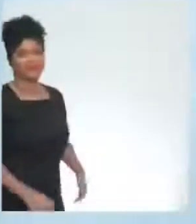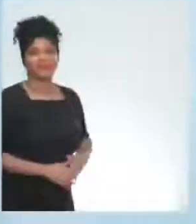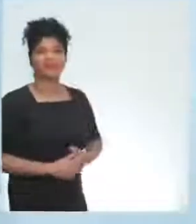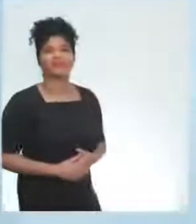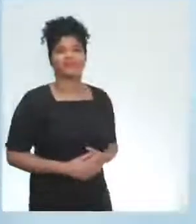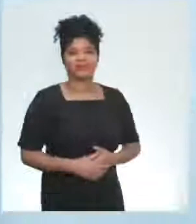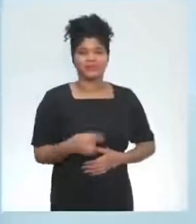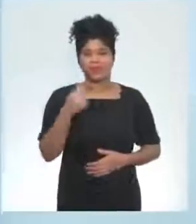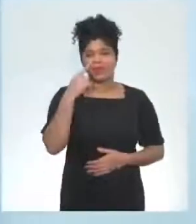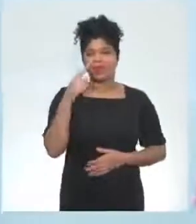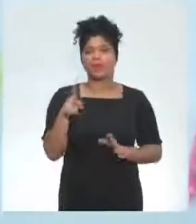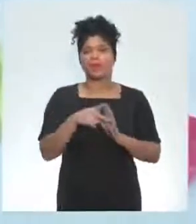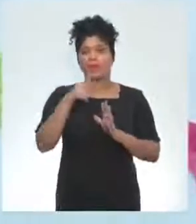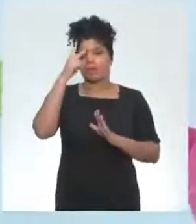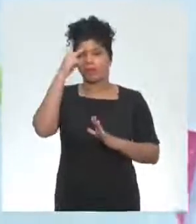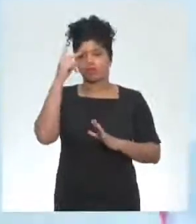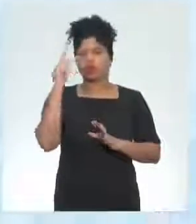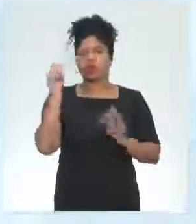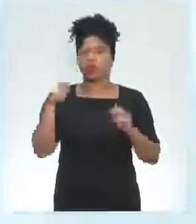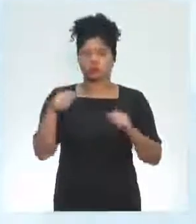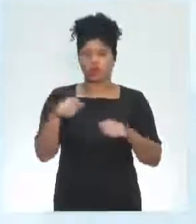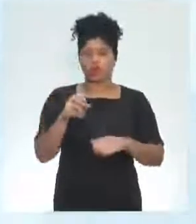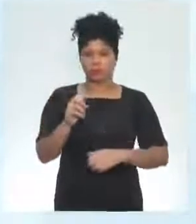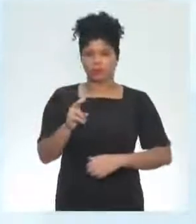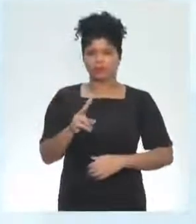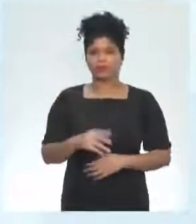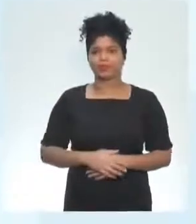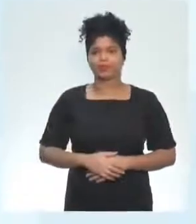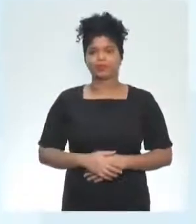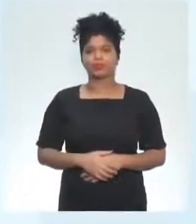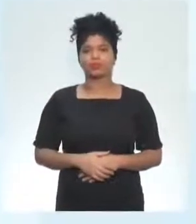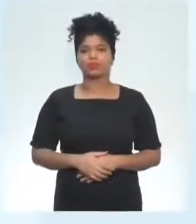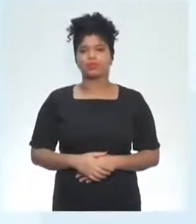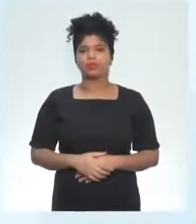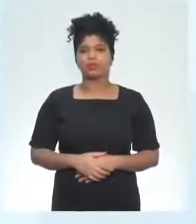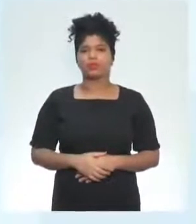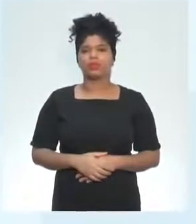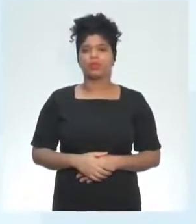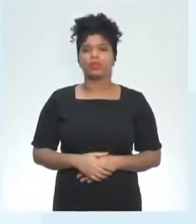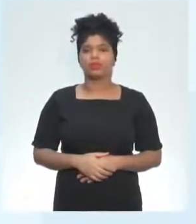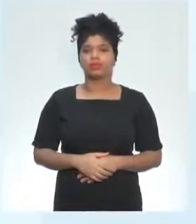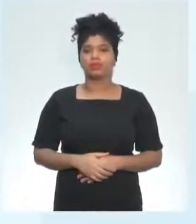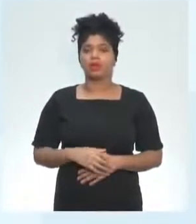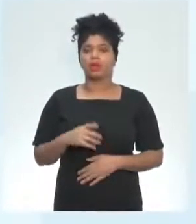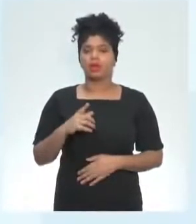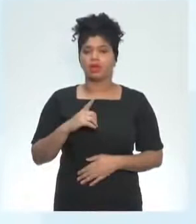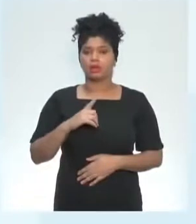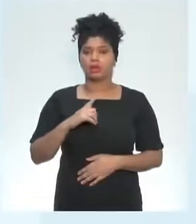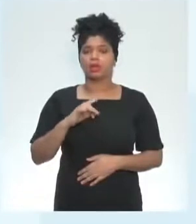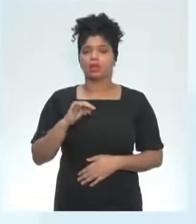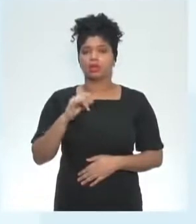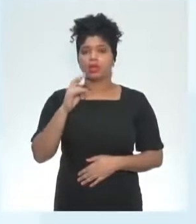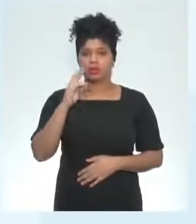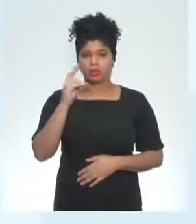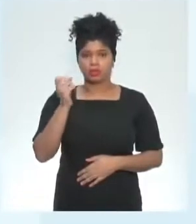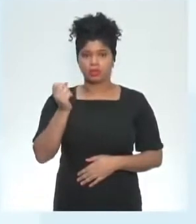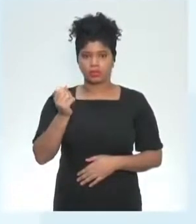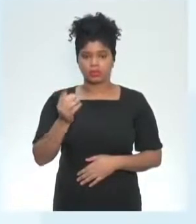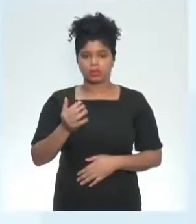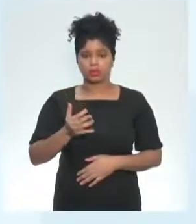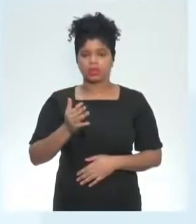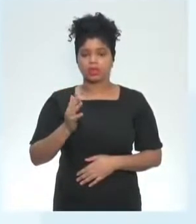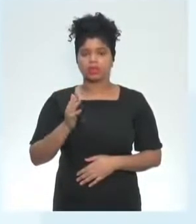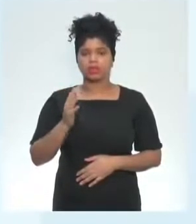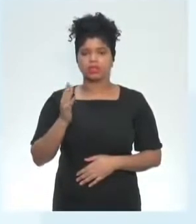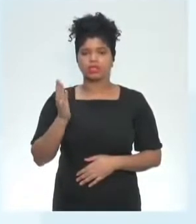esboçou e que ele almeja. Tá bom? Então, gente, né, geralmente, né, quando se trabalha, como eu falei, expliquei